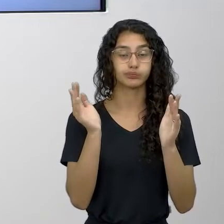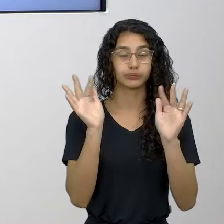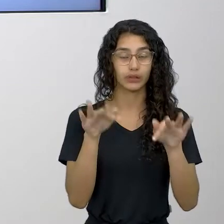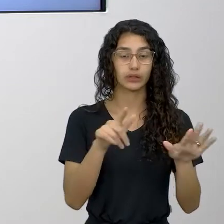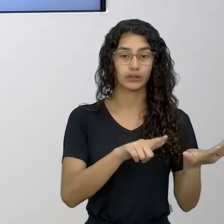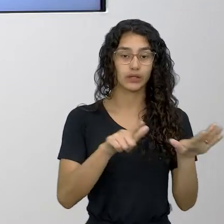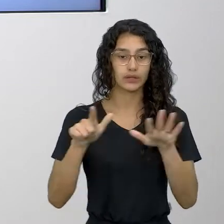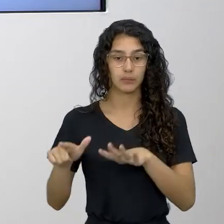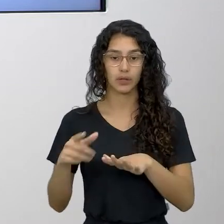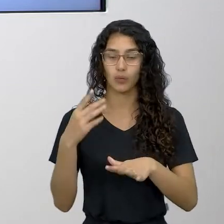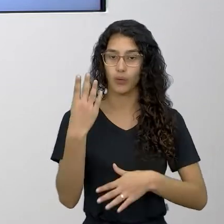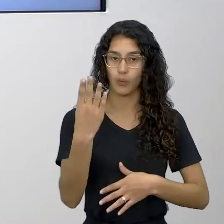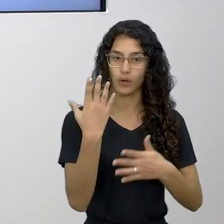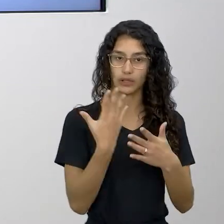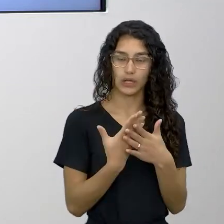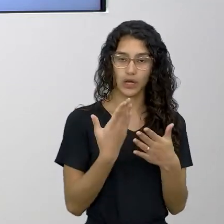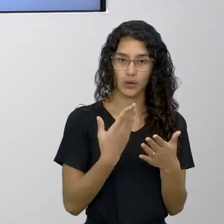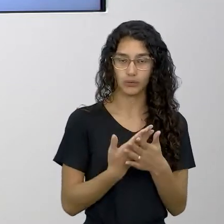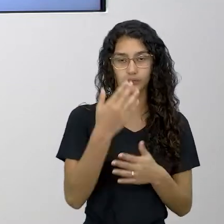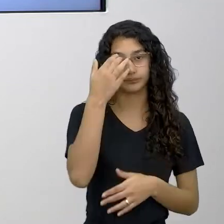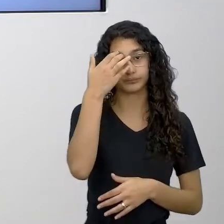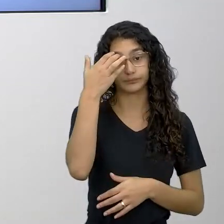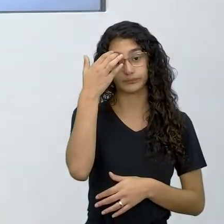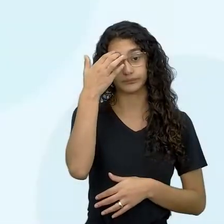semana aí com a quarta aula.